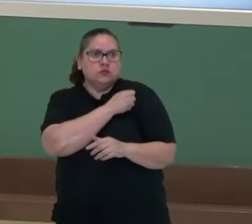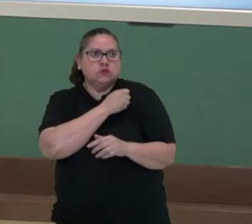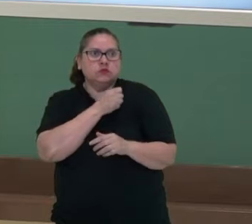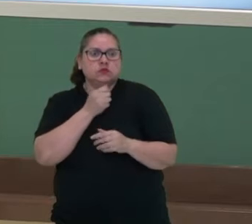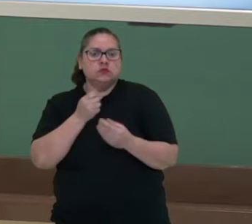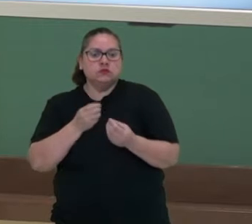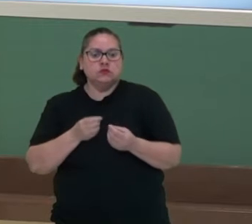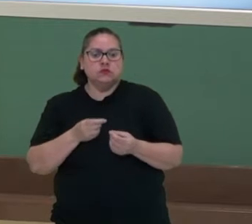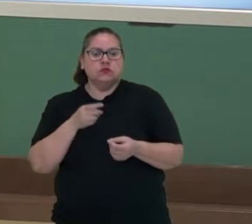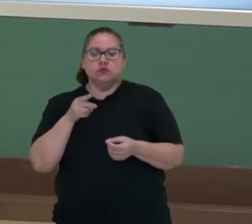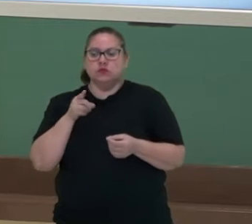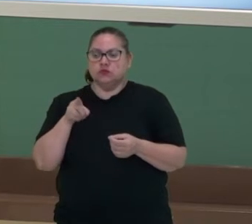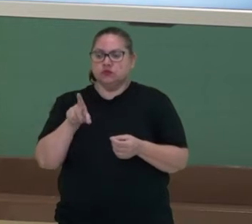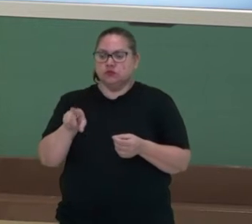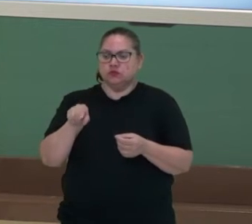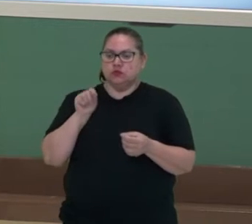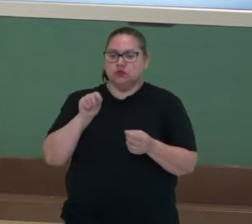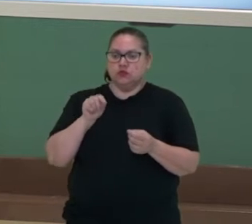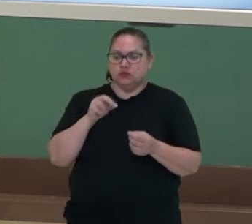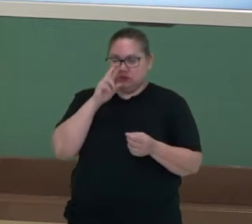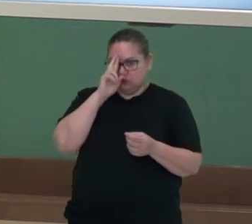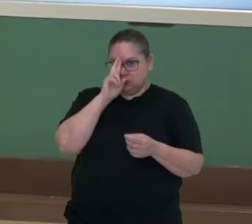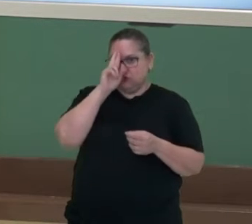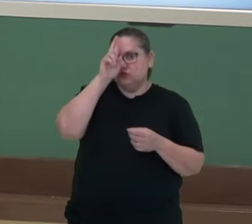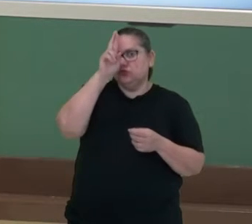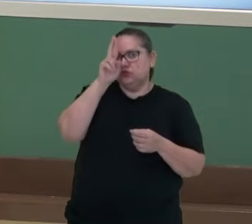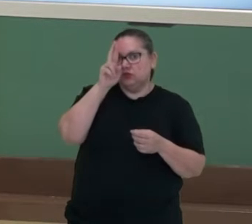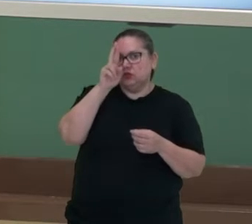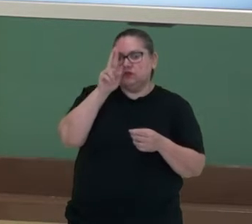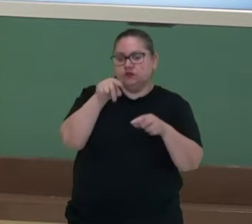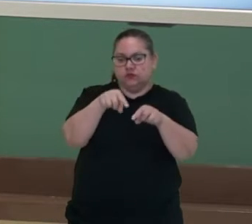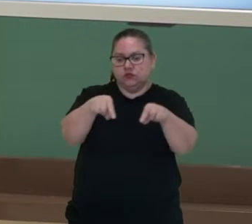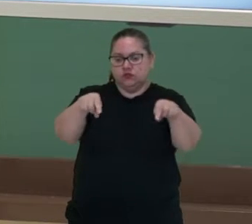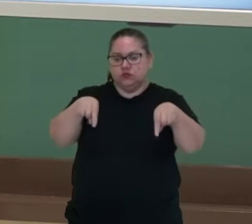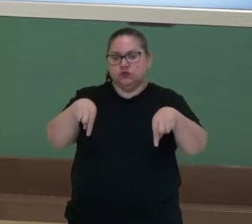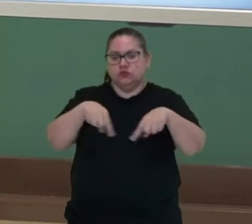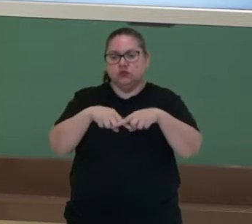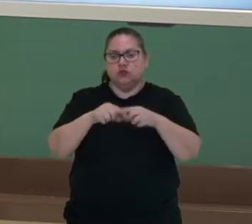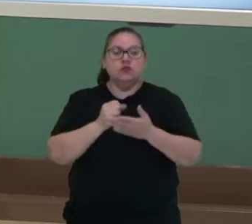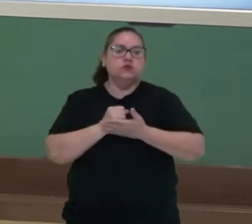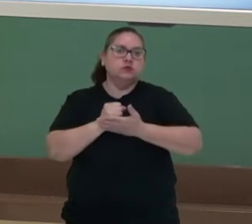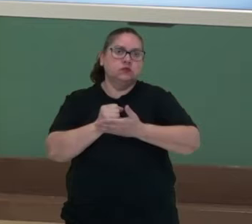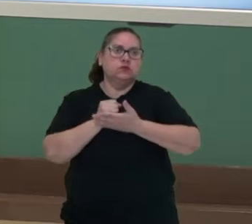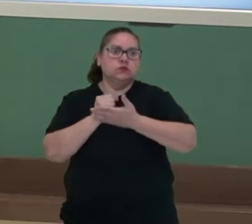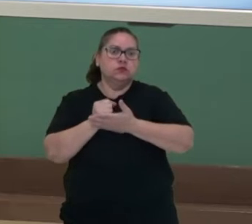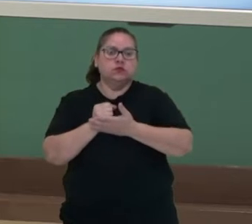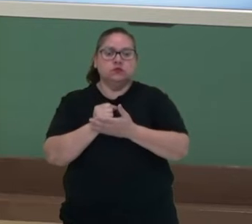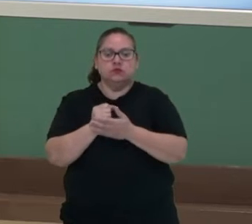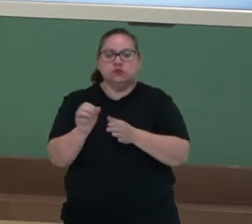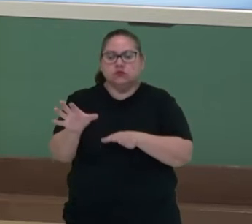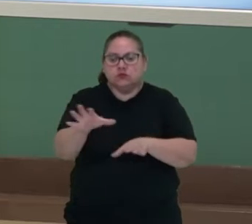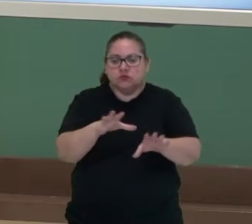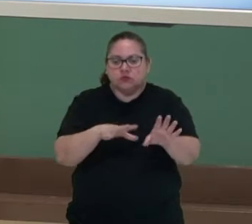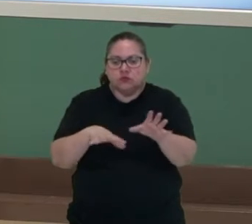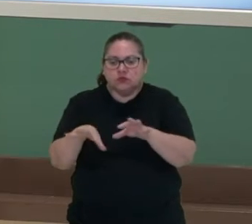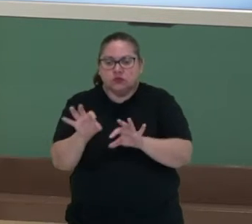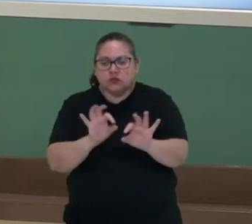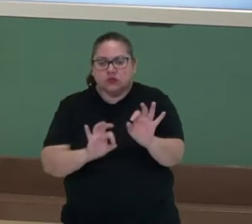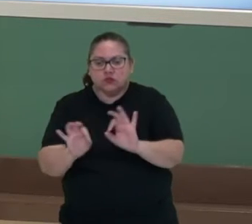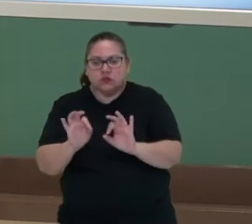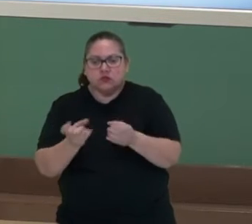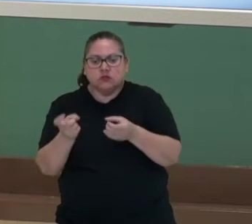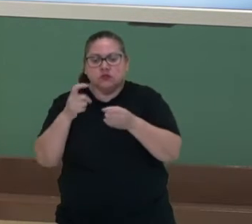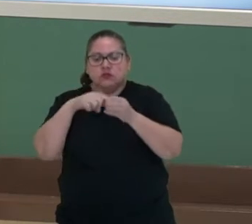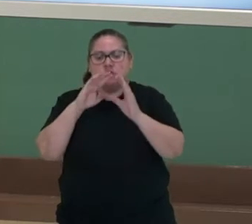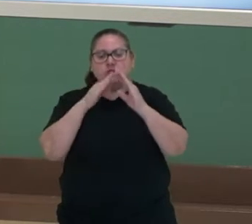ser designado para ser chefe de turma e ele colabora com a organização